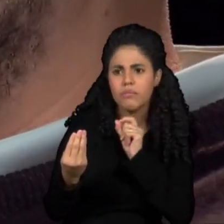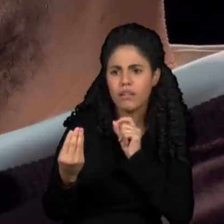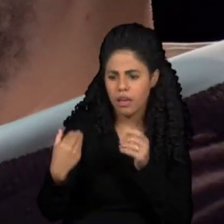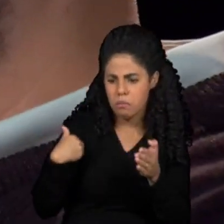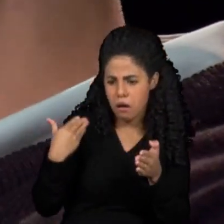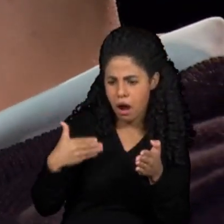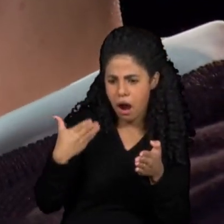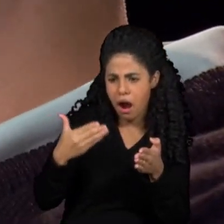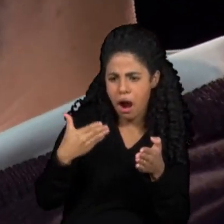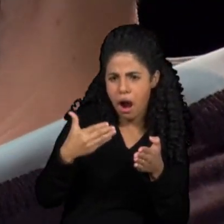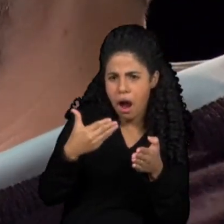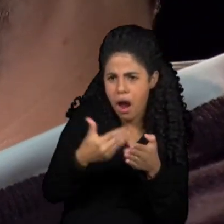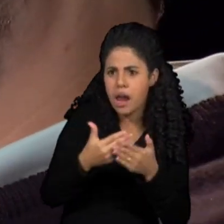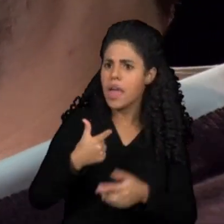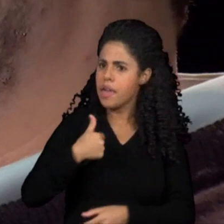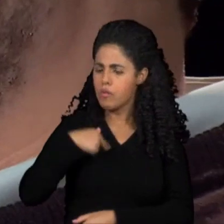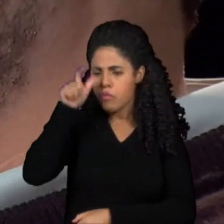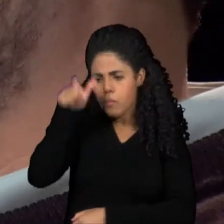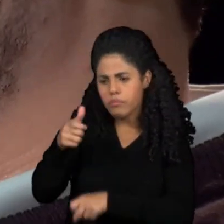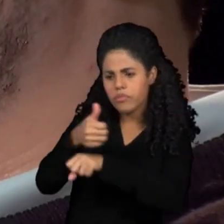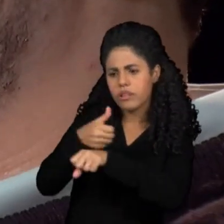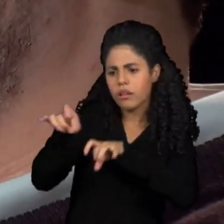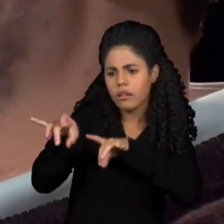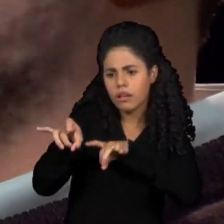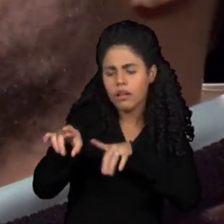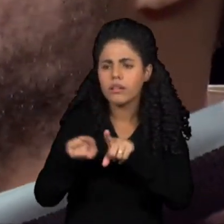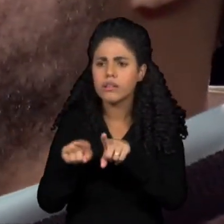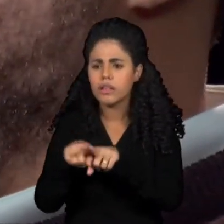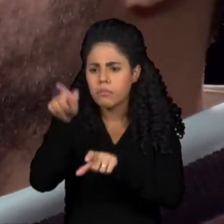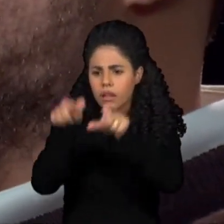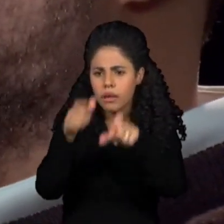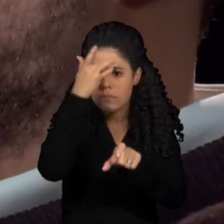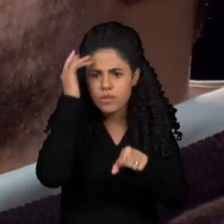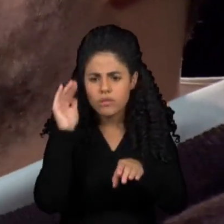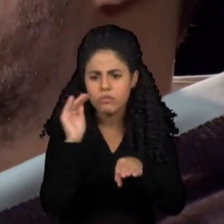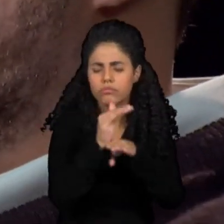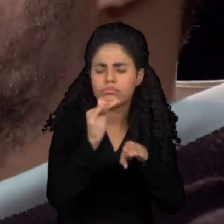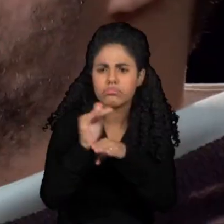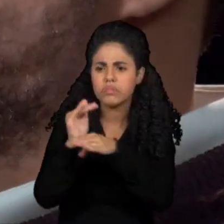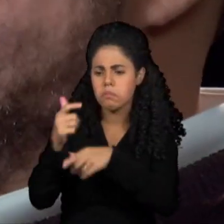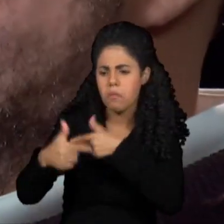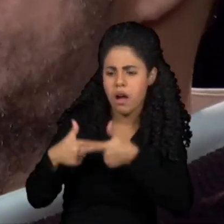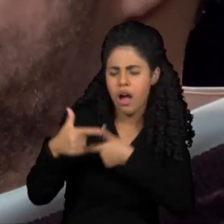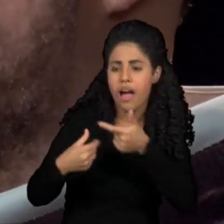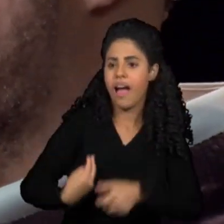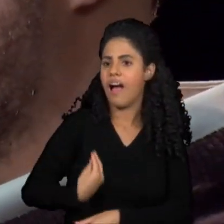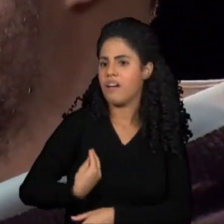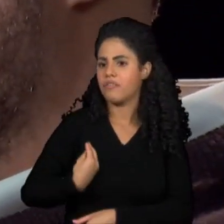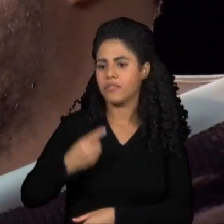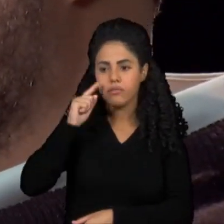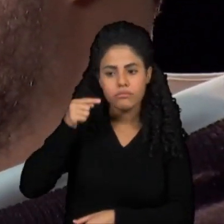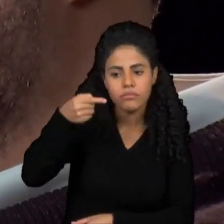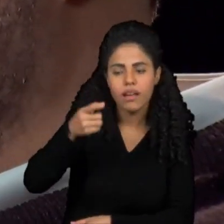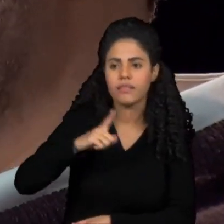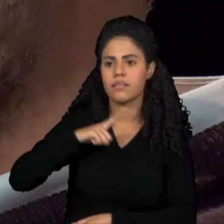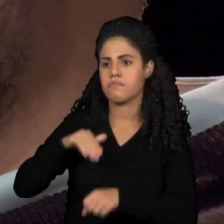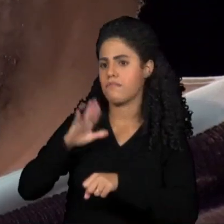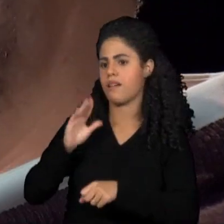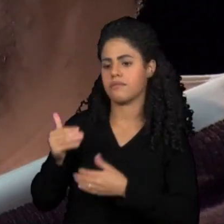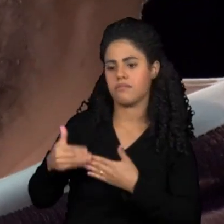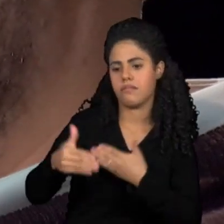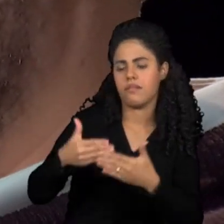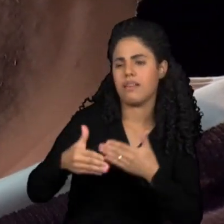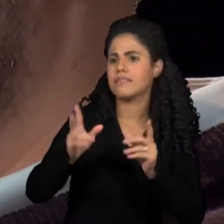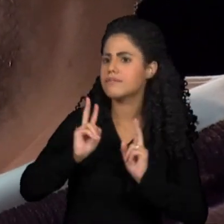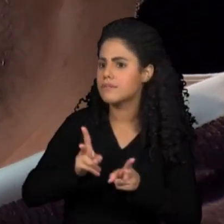momentos meus como jogador e como técnico e para muitos jogadores que eu trabalhei a vida era o próximo jogo bom e